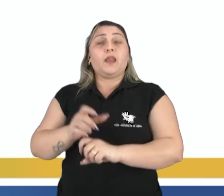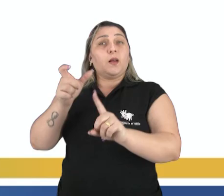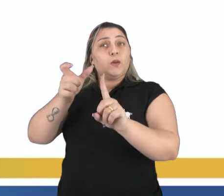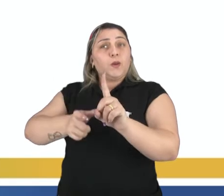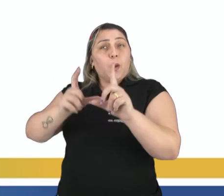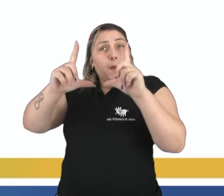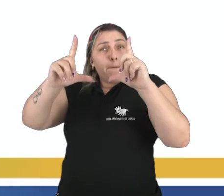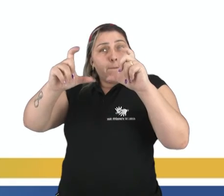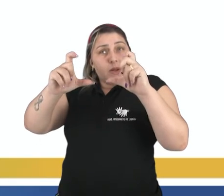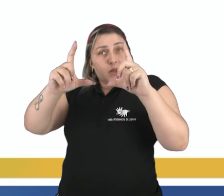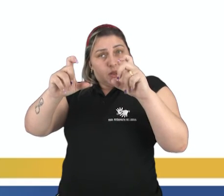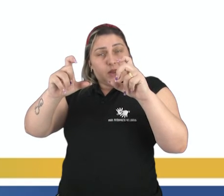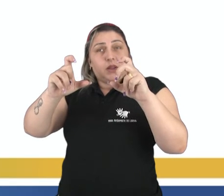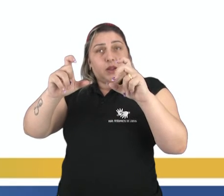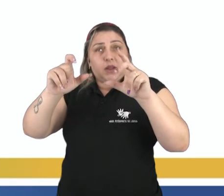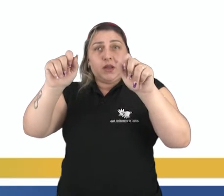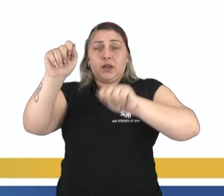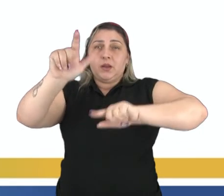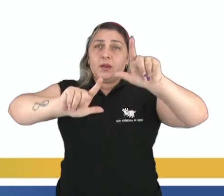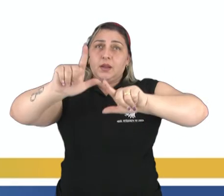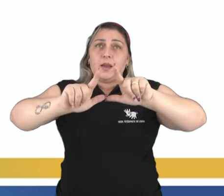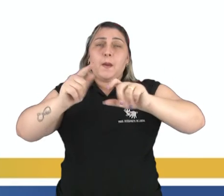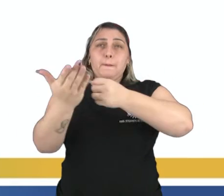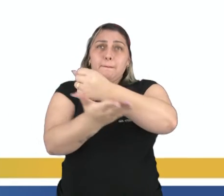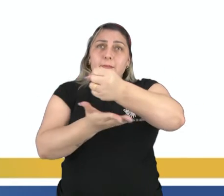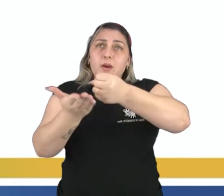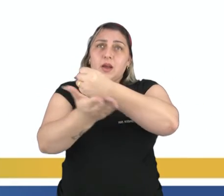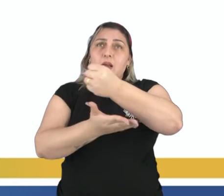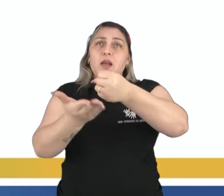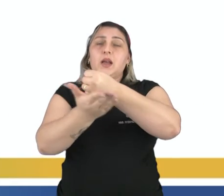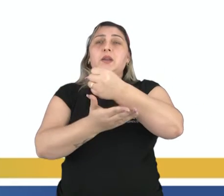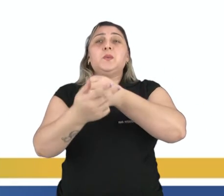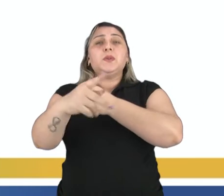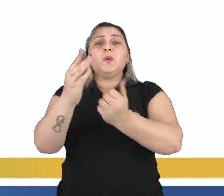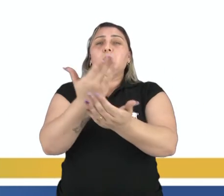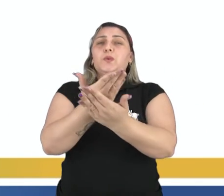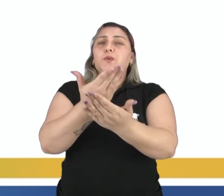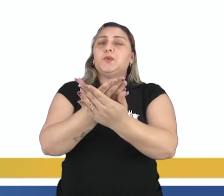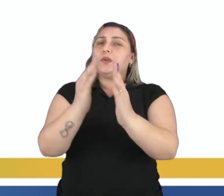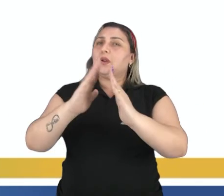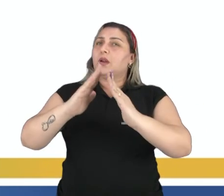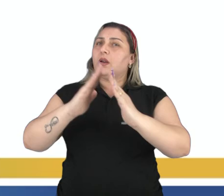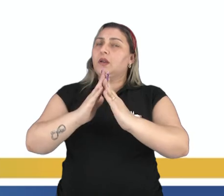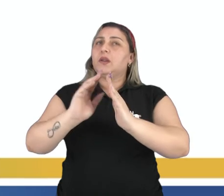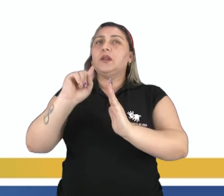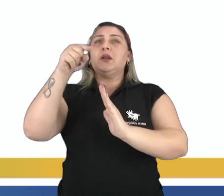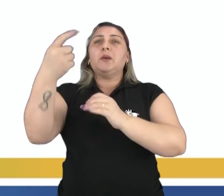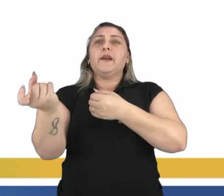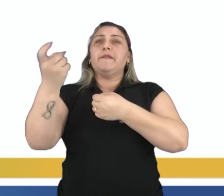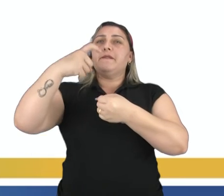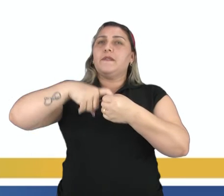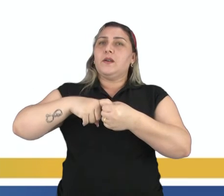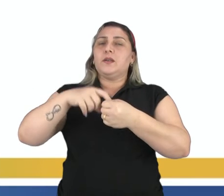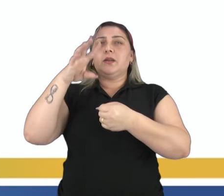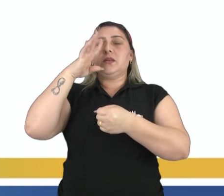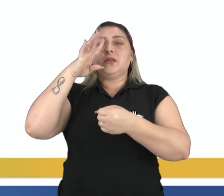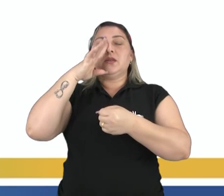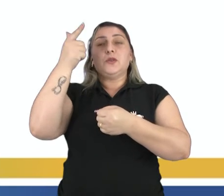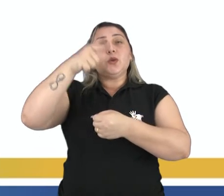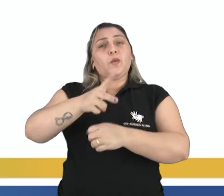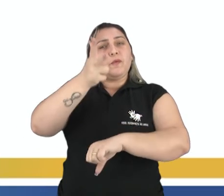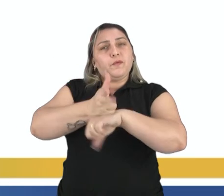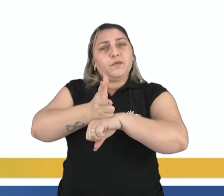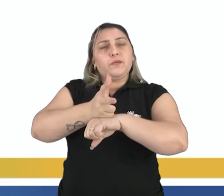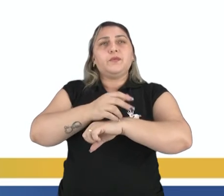printar a tela para ter como base aí para o seu estudo, tá bom? E depois retorna para assistir novamente o